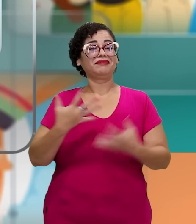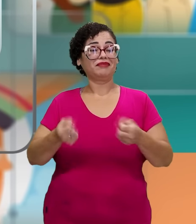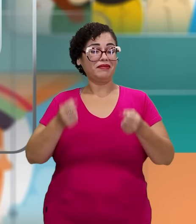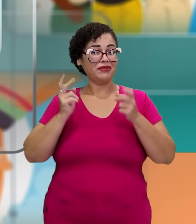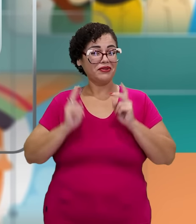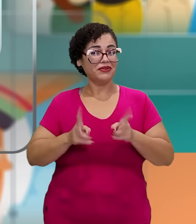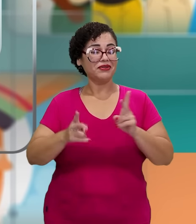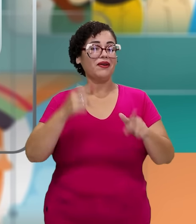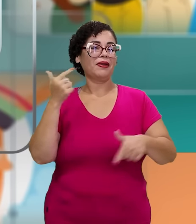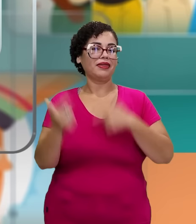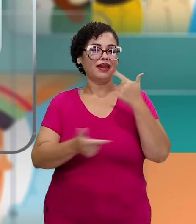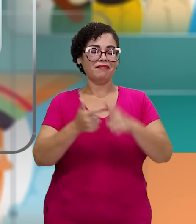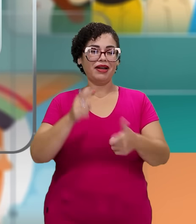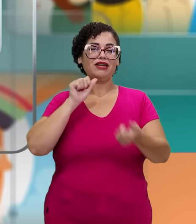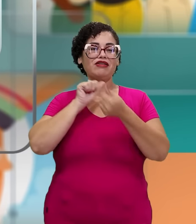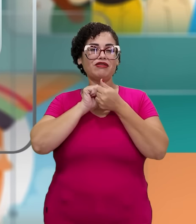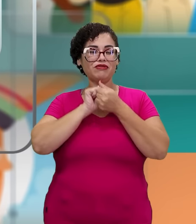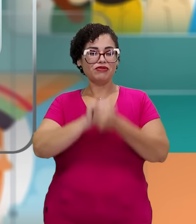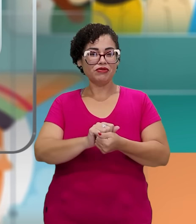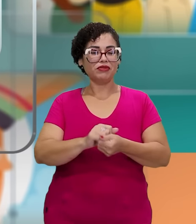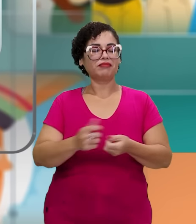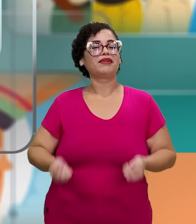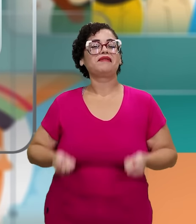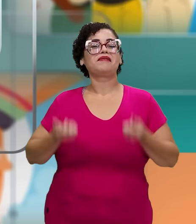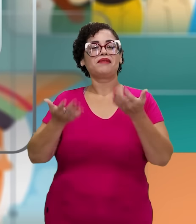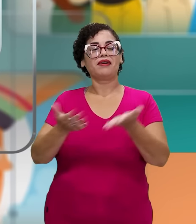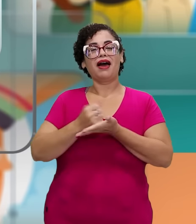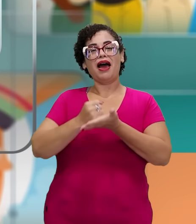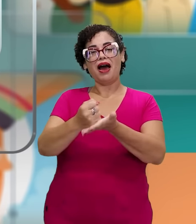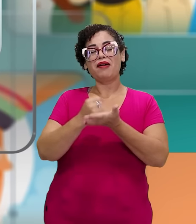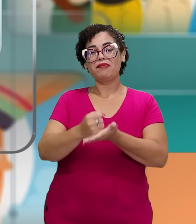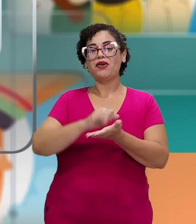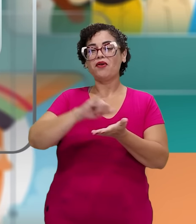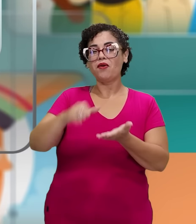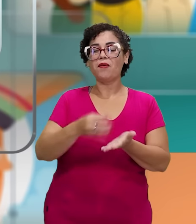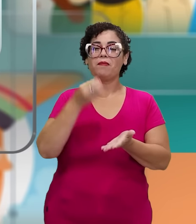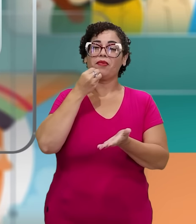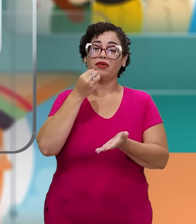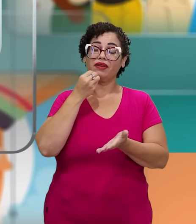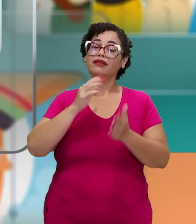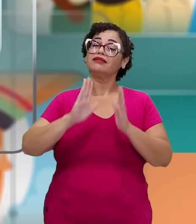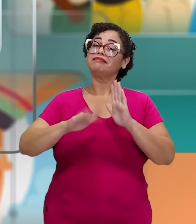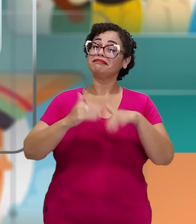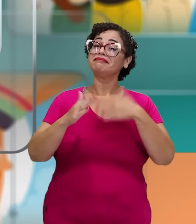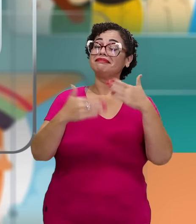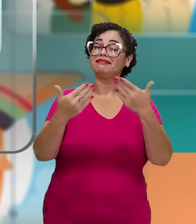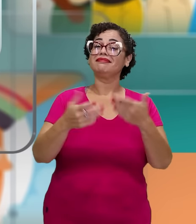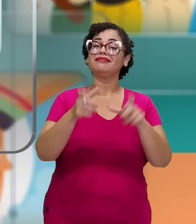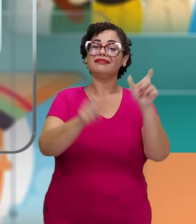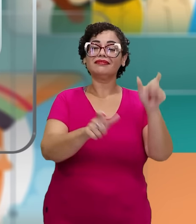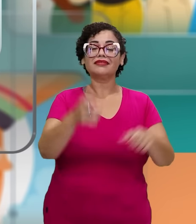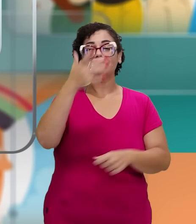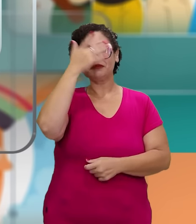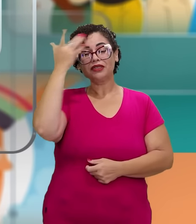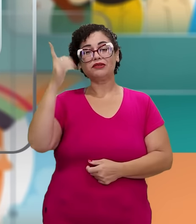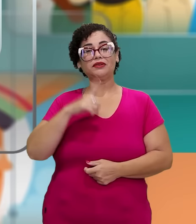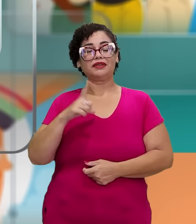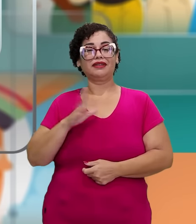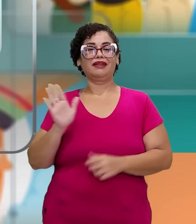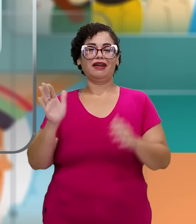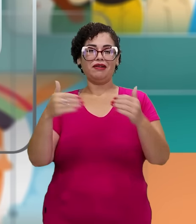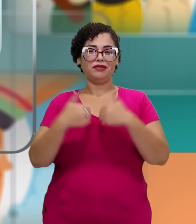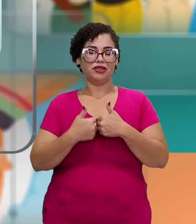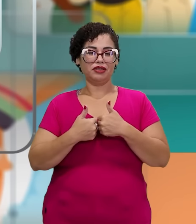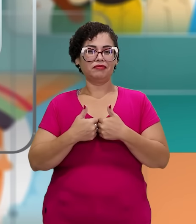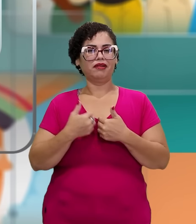e compreendidos vamos continuar a trabalhar juntos para oferecer apoio e oportunidades de crescimento